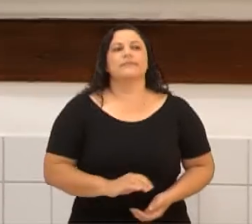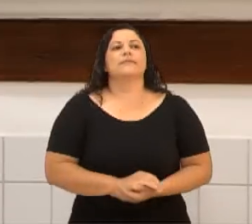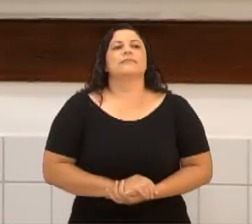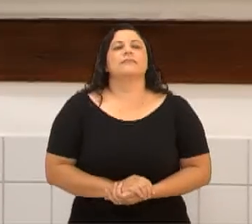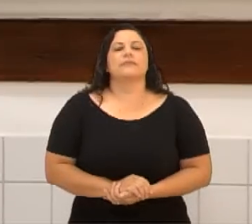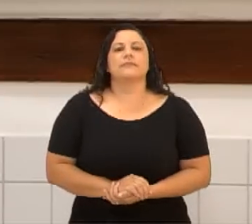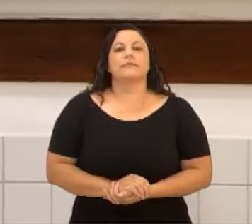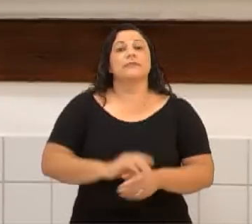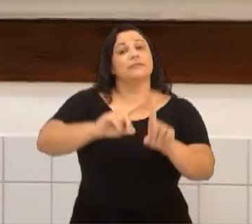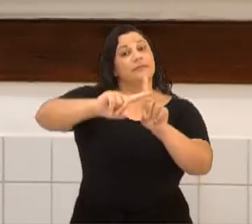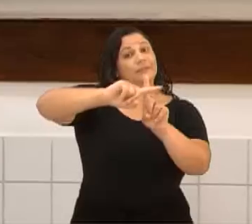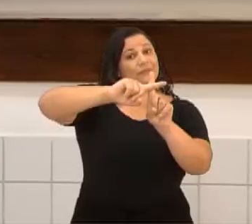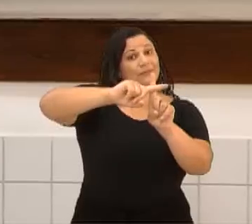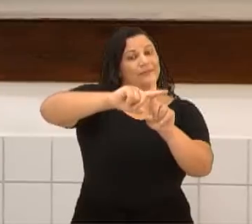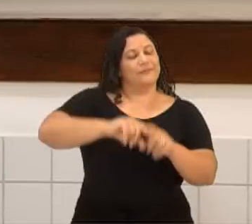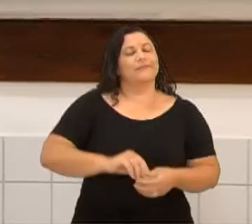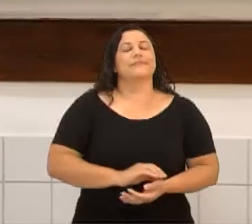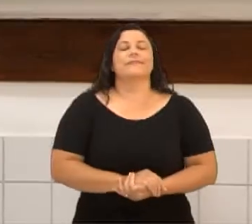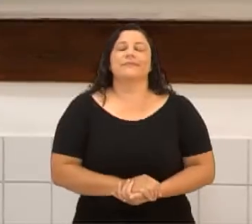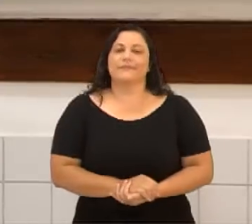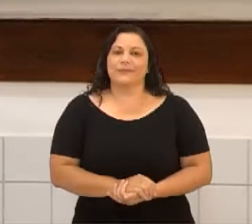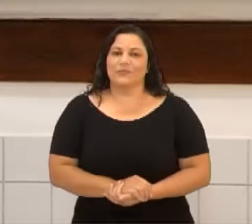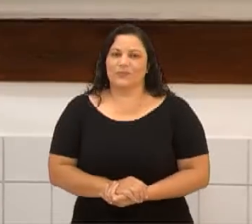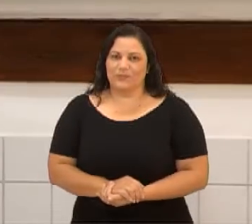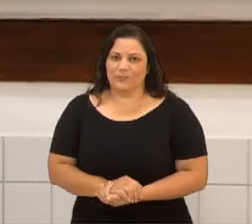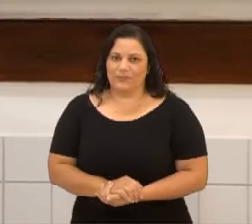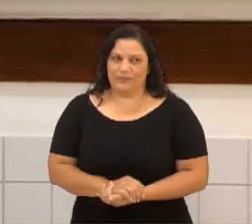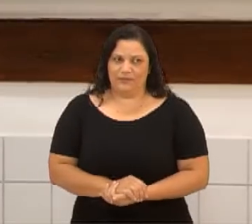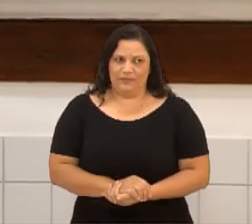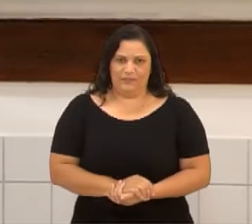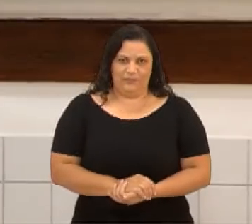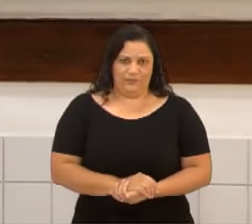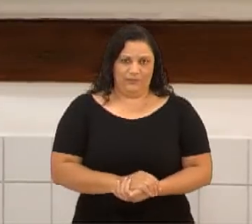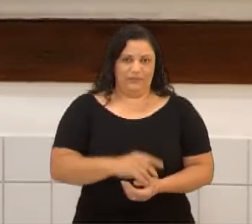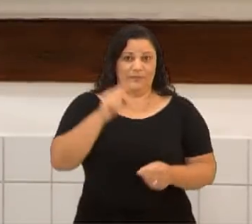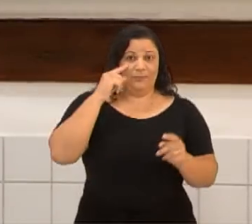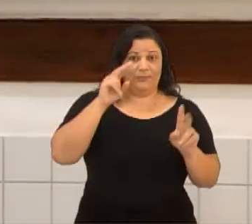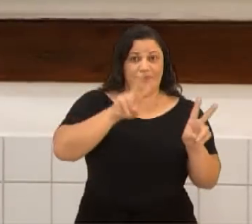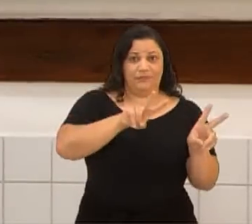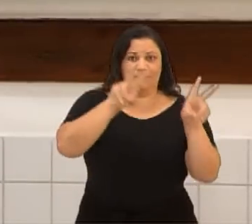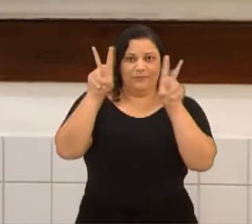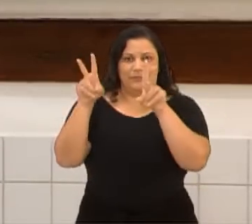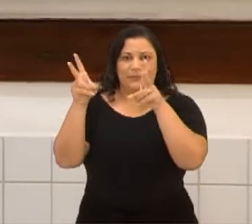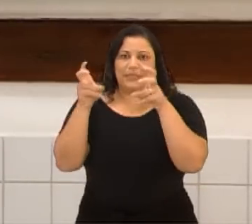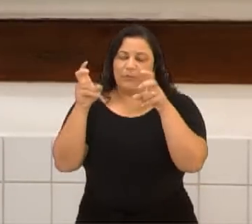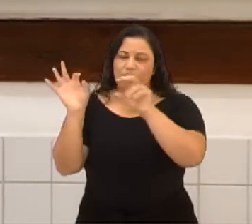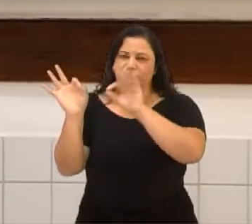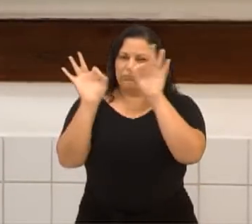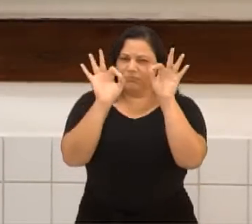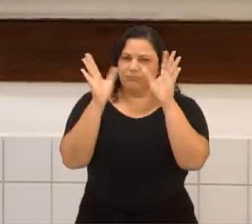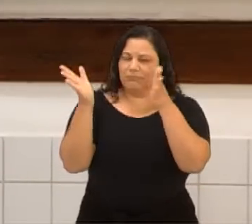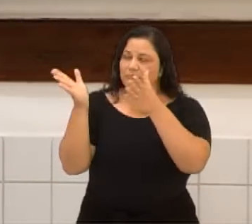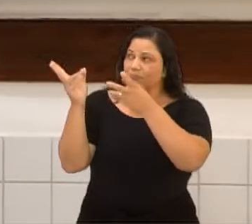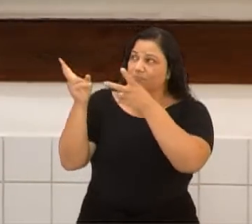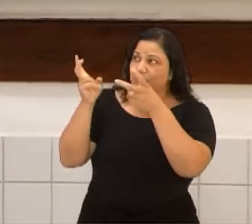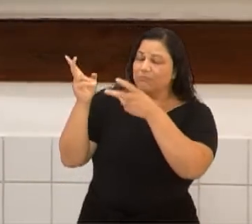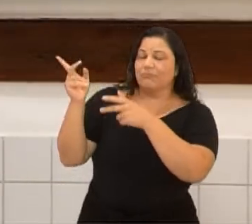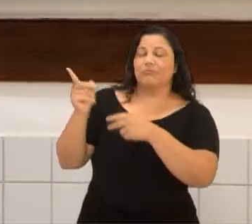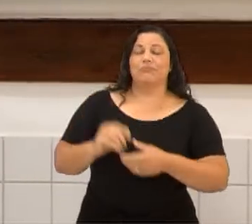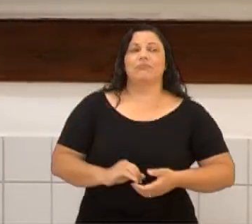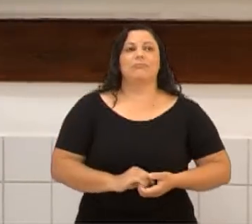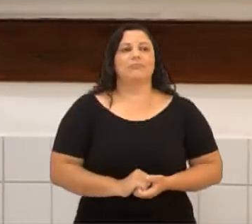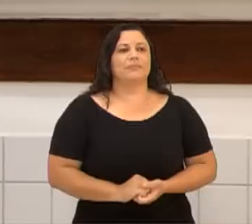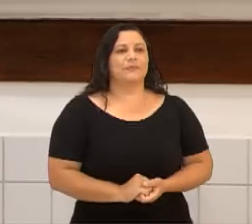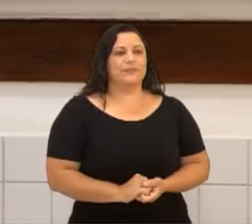18,9. Mas a prof, então, vai olhar de novo para não errar as medidas, certinho? Então, olhem